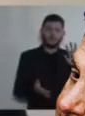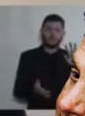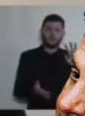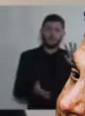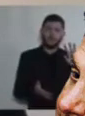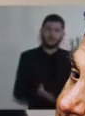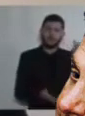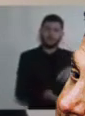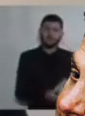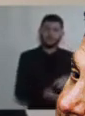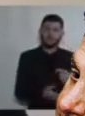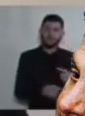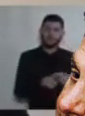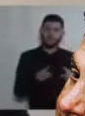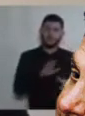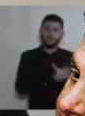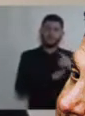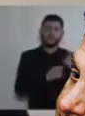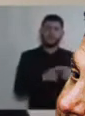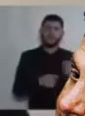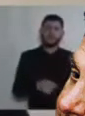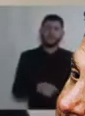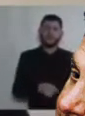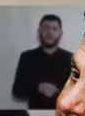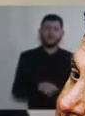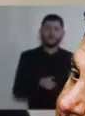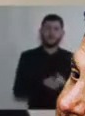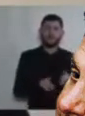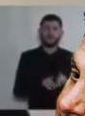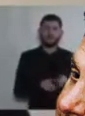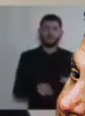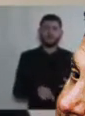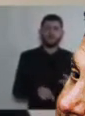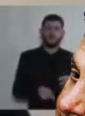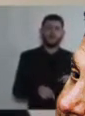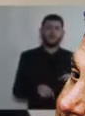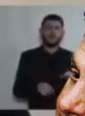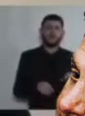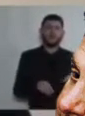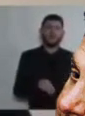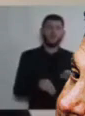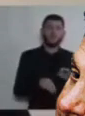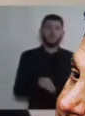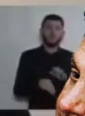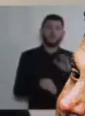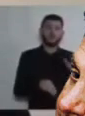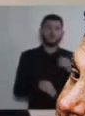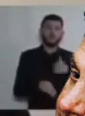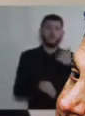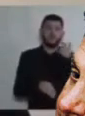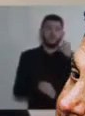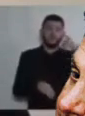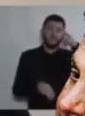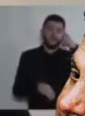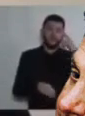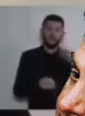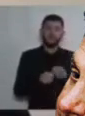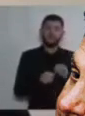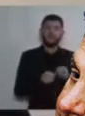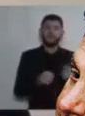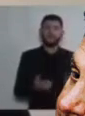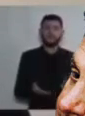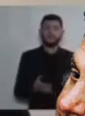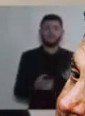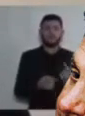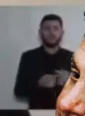que o magistrado determinou de ofício, após o encerramento da instrução processual, seu encarte nos autos da ação penal e o